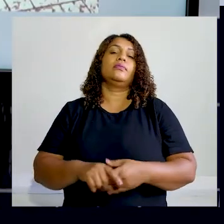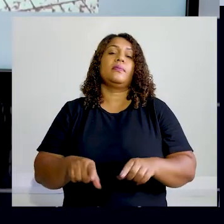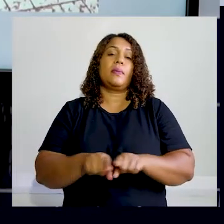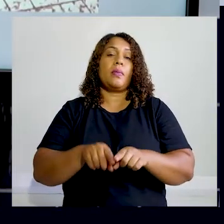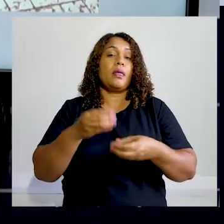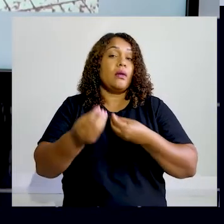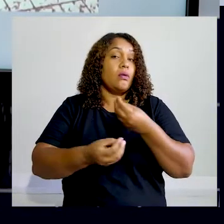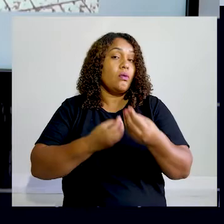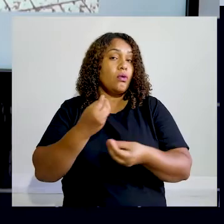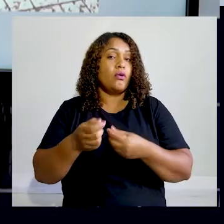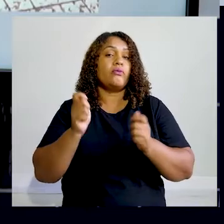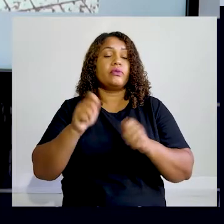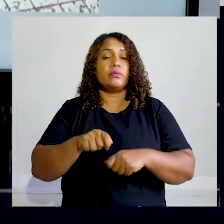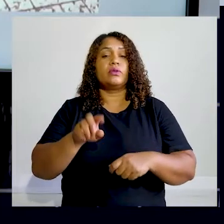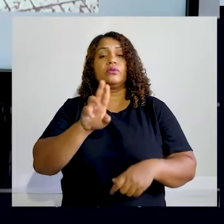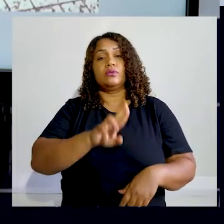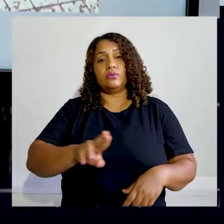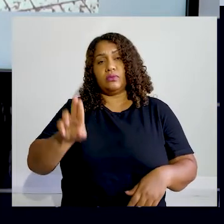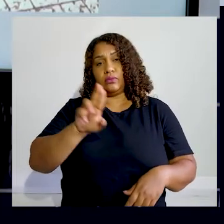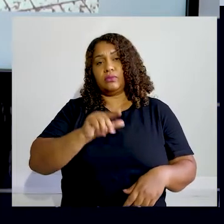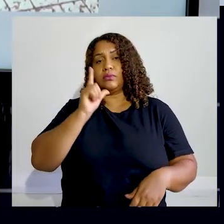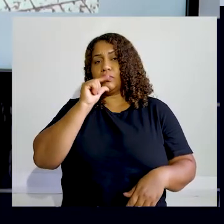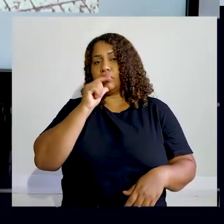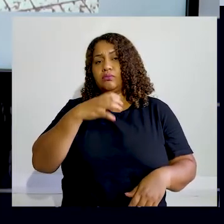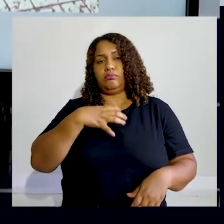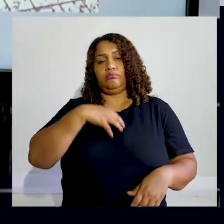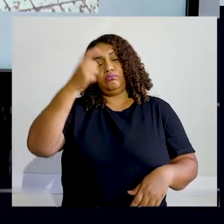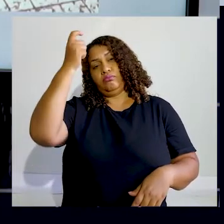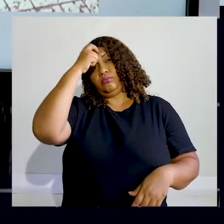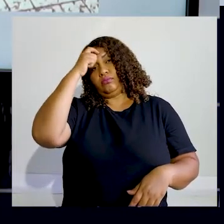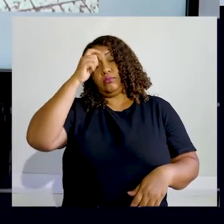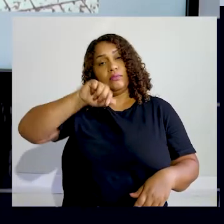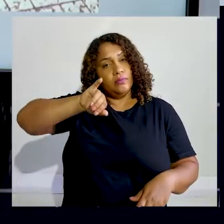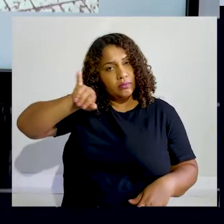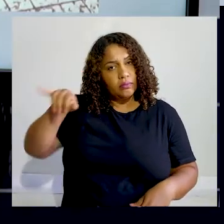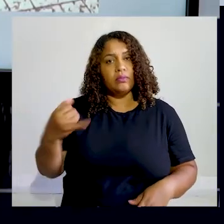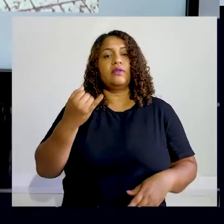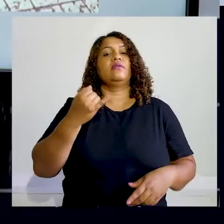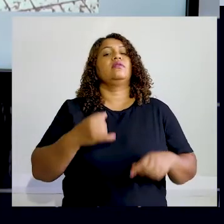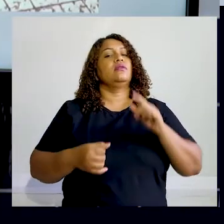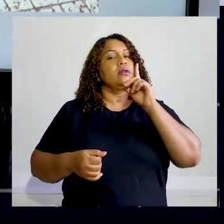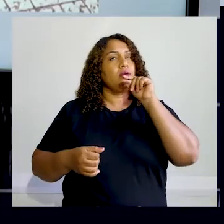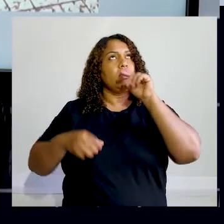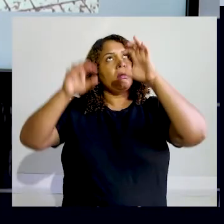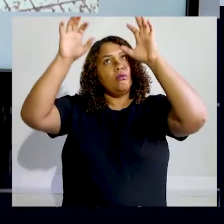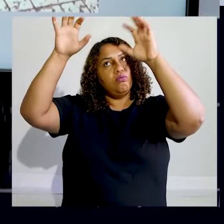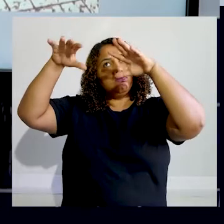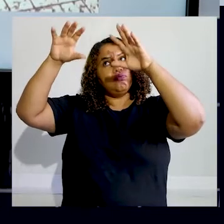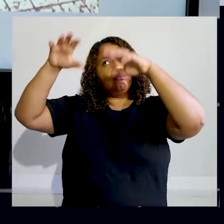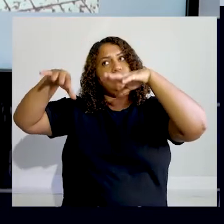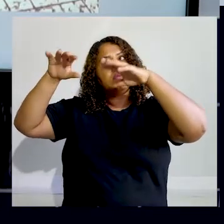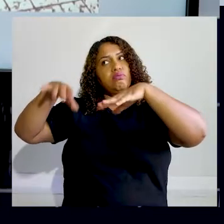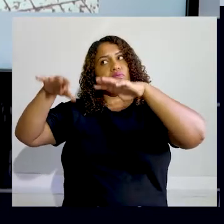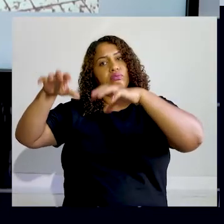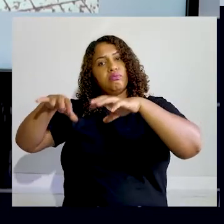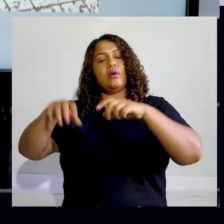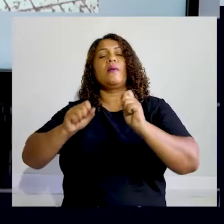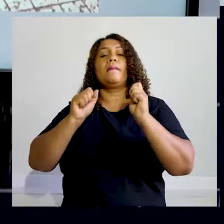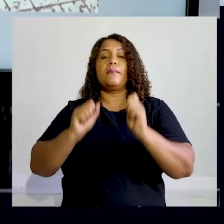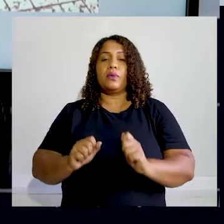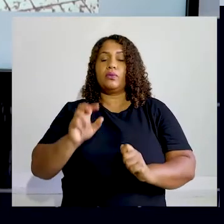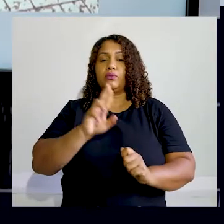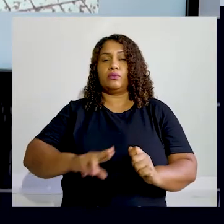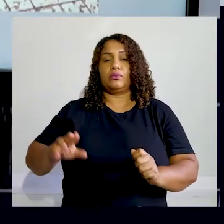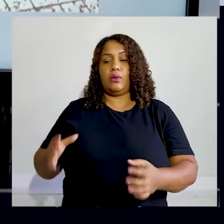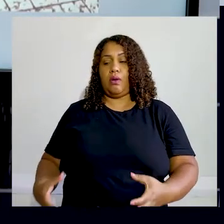forma de exercitar o consumo consciente de água é aproveitar a água que literalmente caiu do céu. Você pode